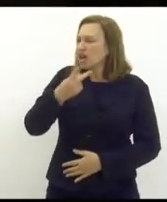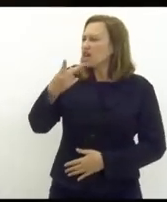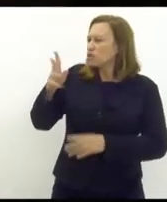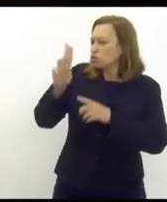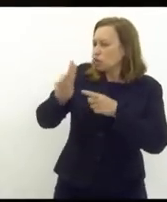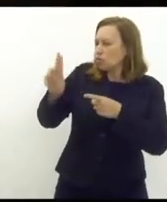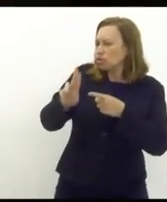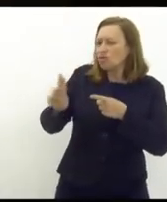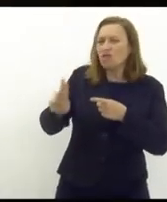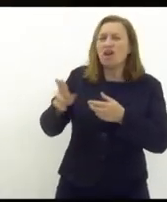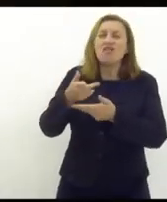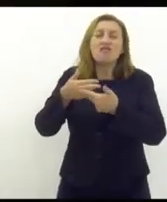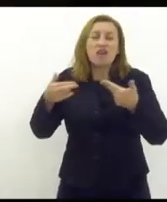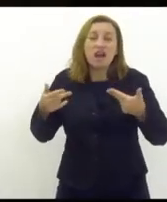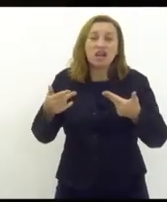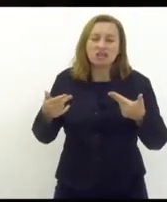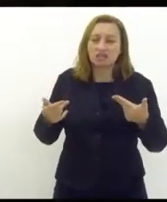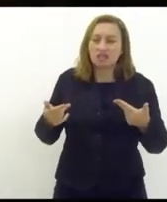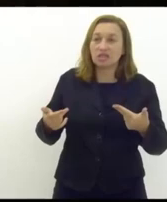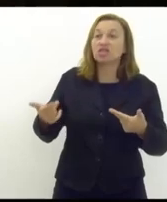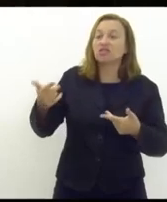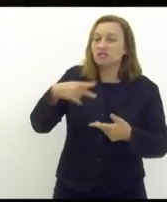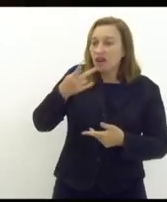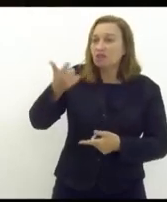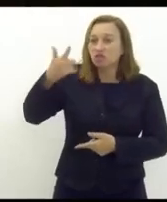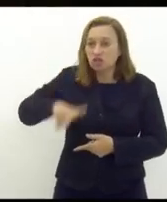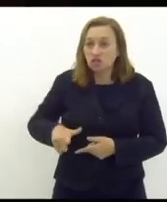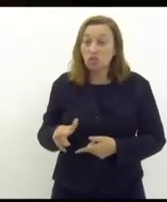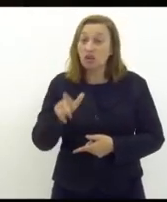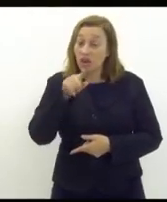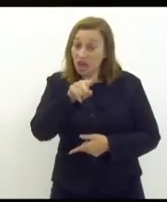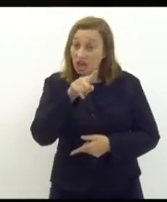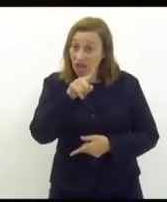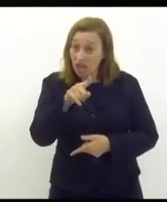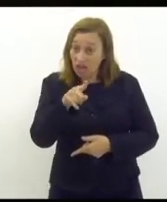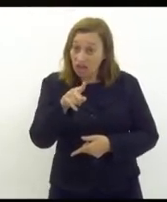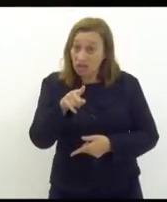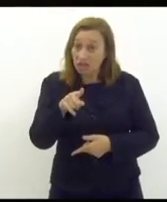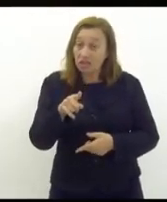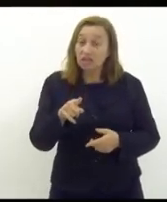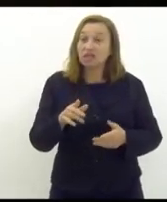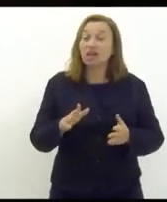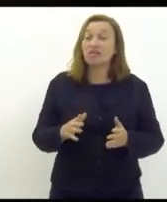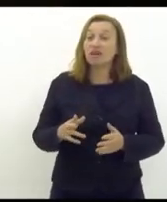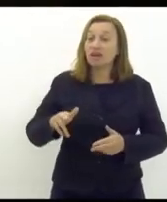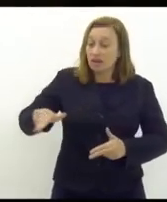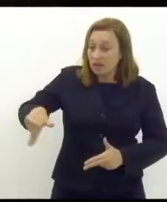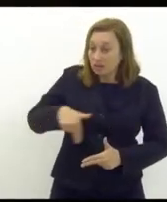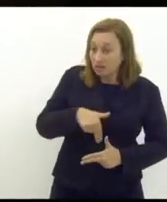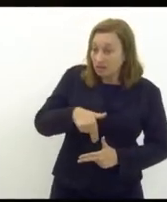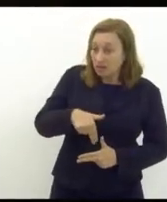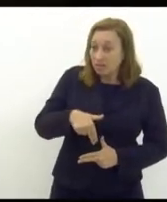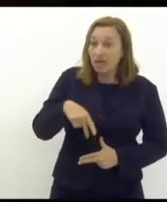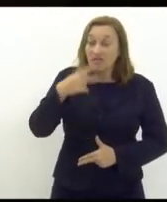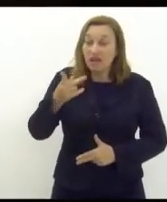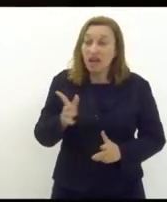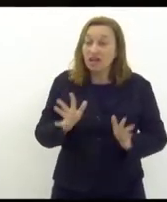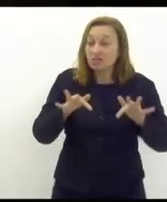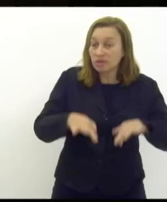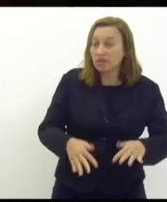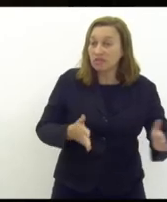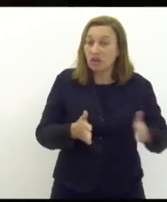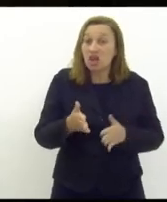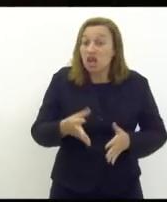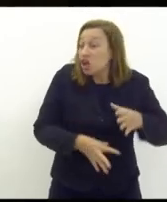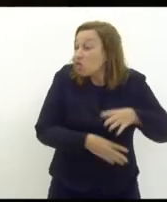diversas vezes como cito novamente ele que estava escrito para o expediente final e correu e fugiu